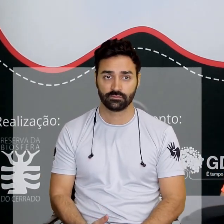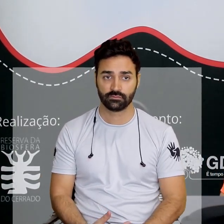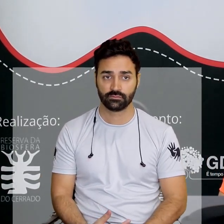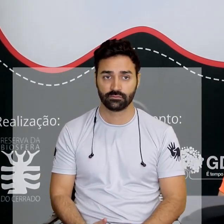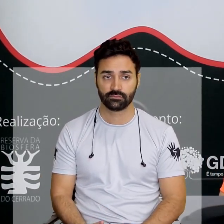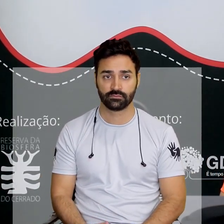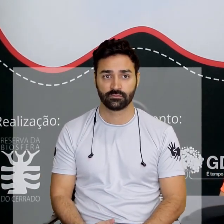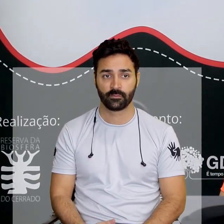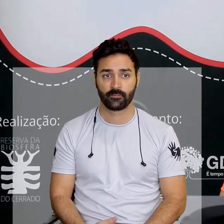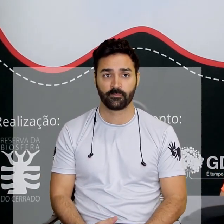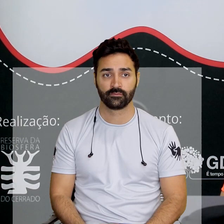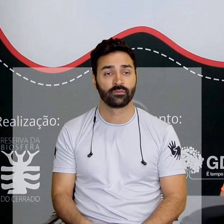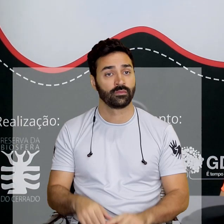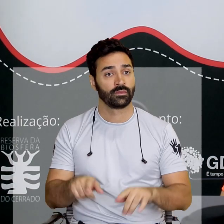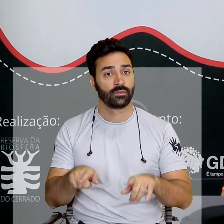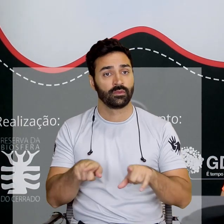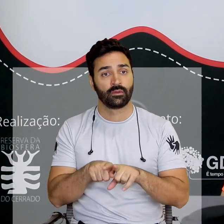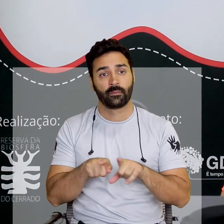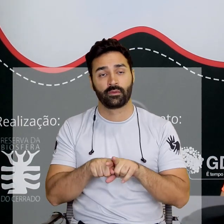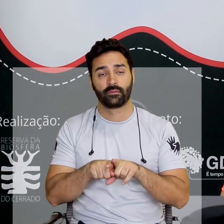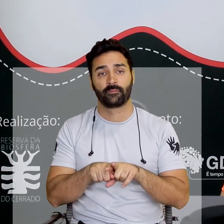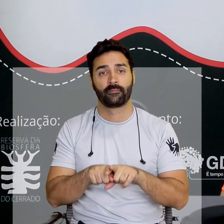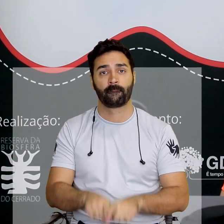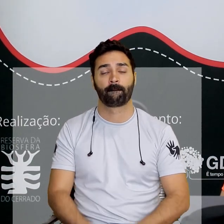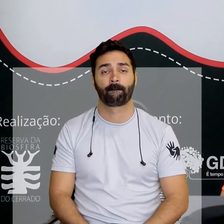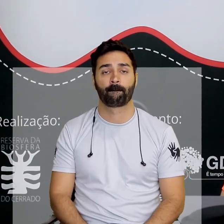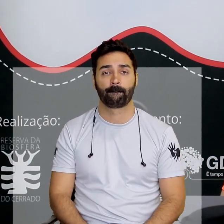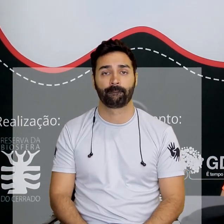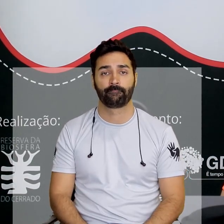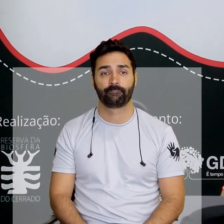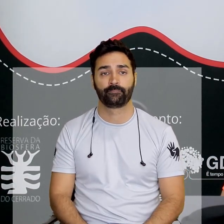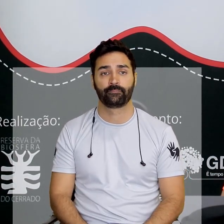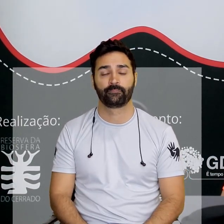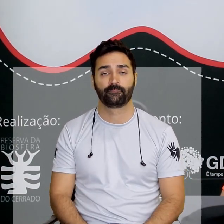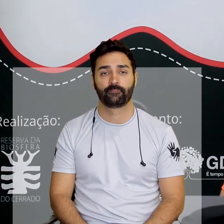Isso. E temos também o